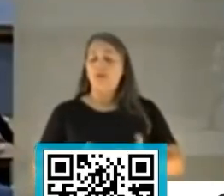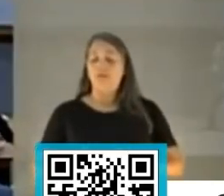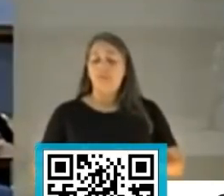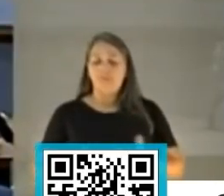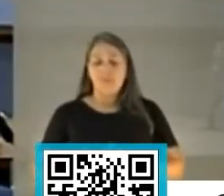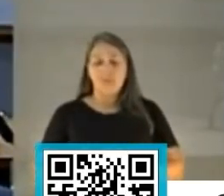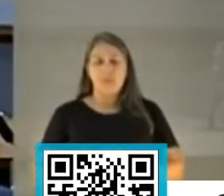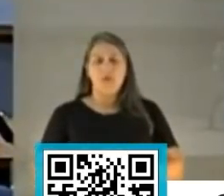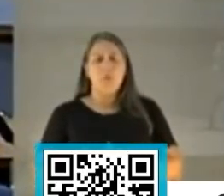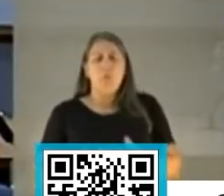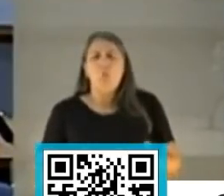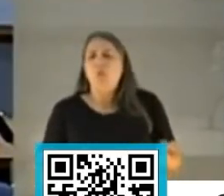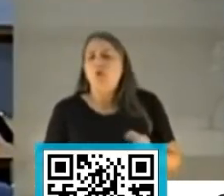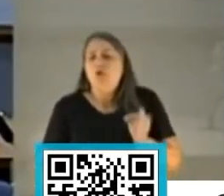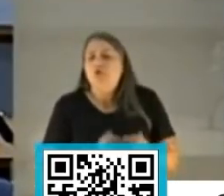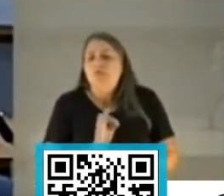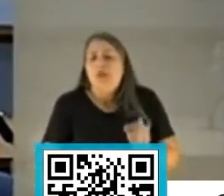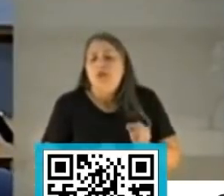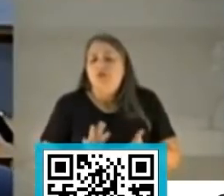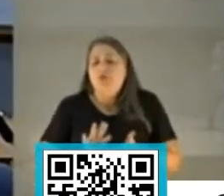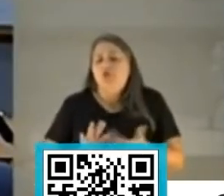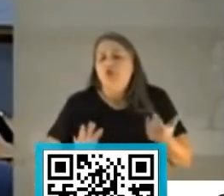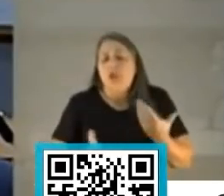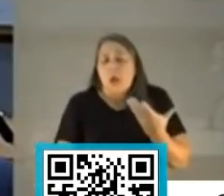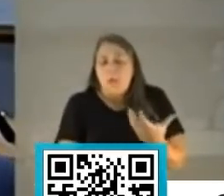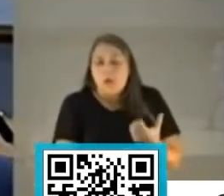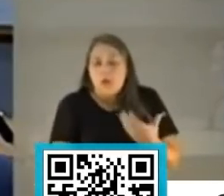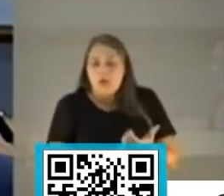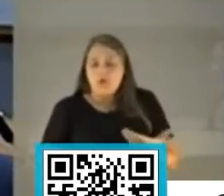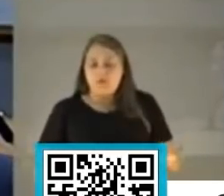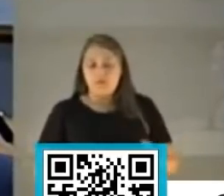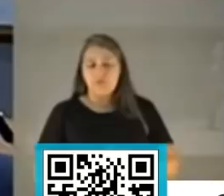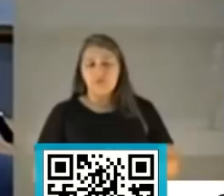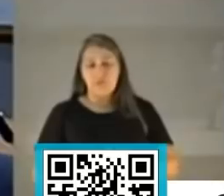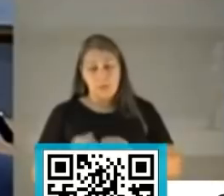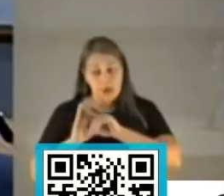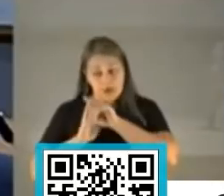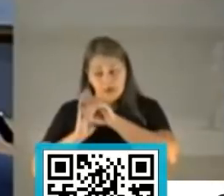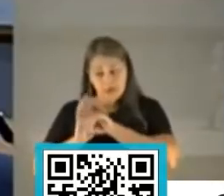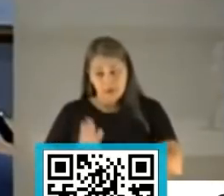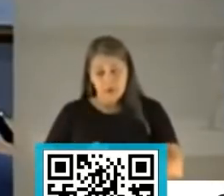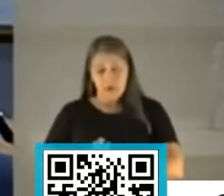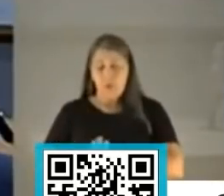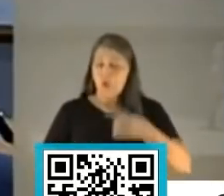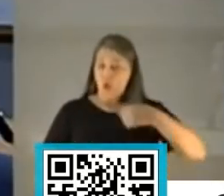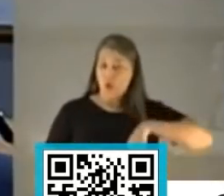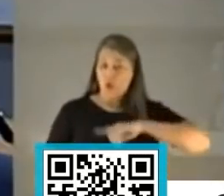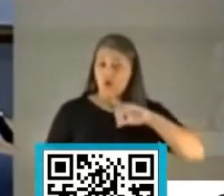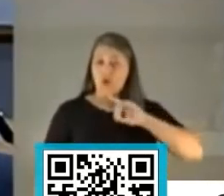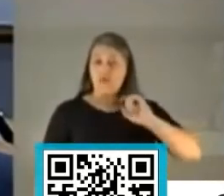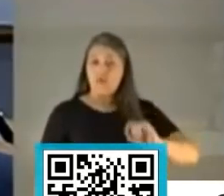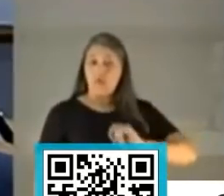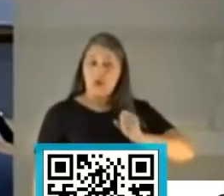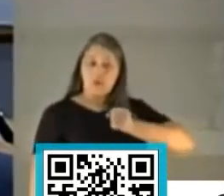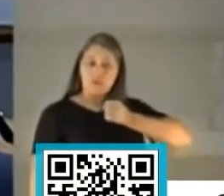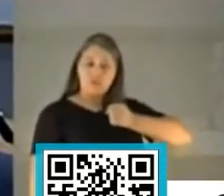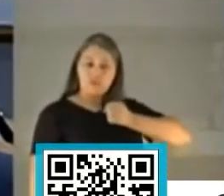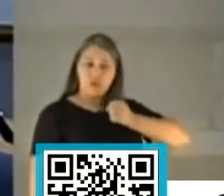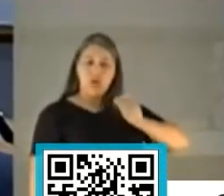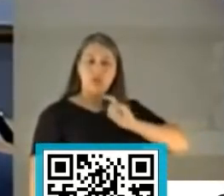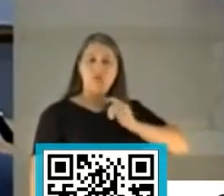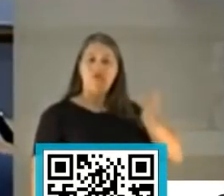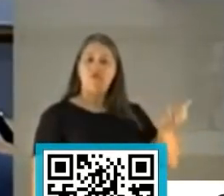o que justificou então a retirada do ar e para investigação nós tivemos da Imprensa uma